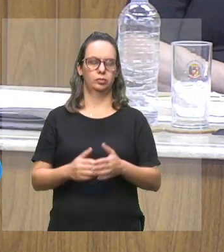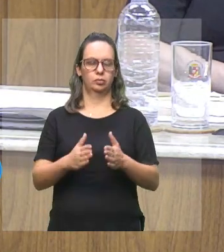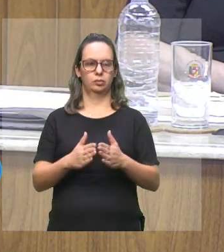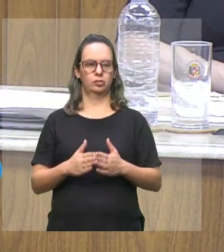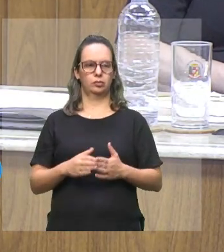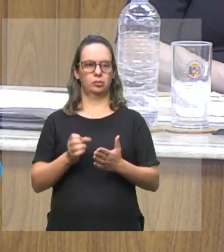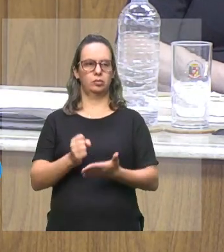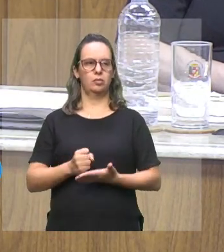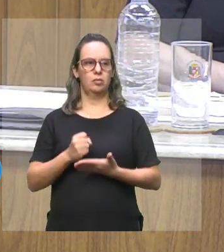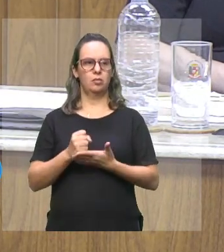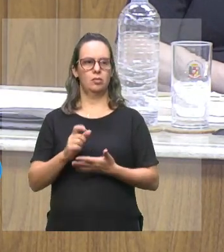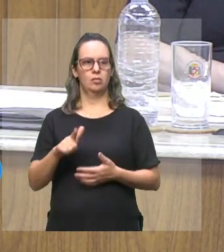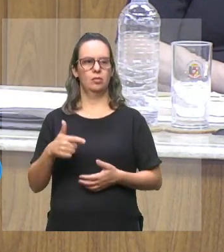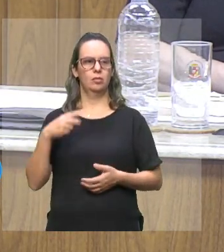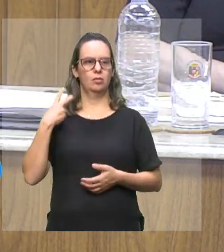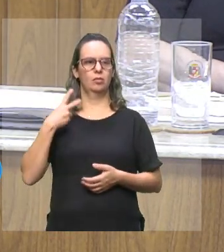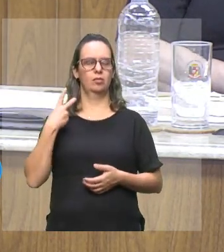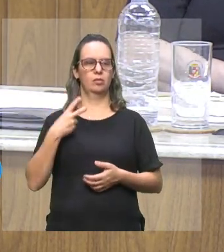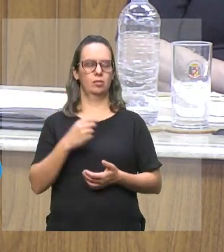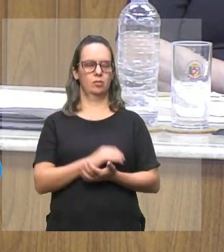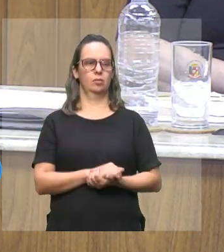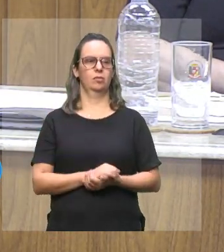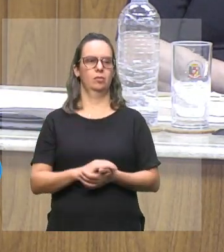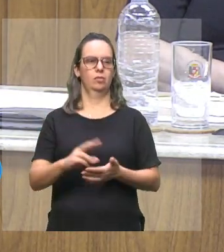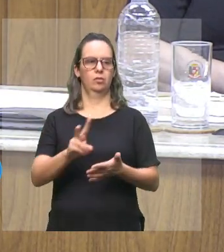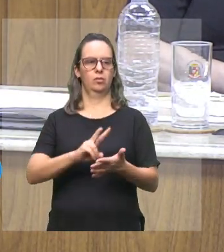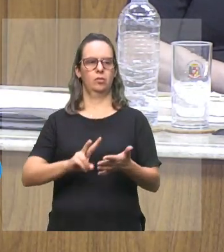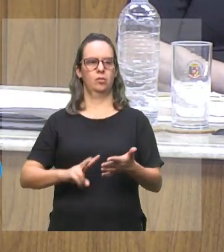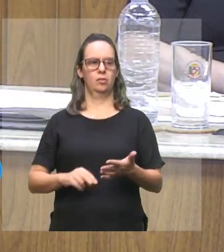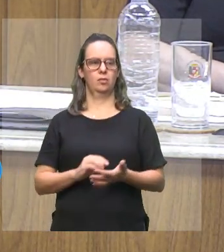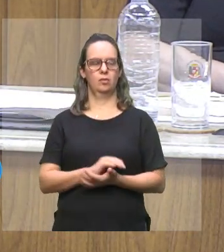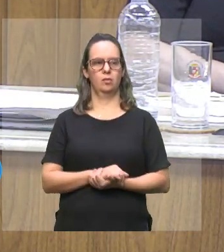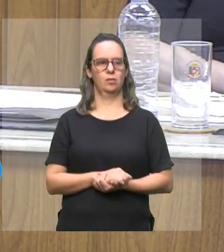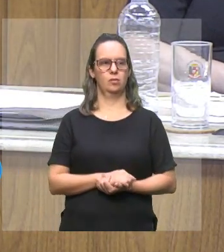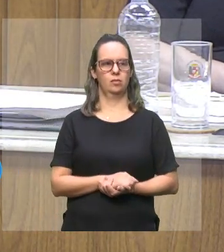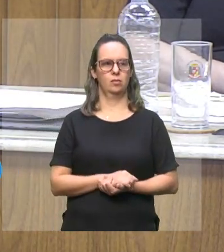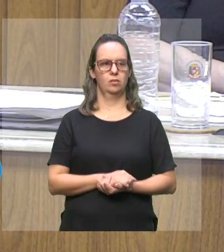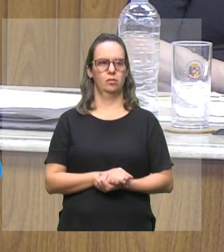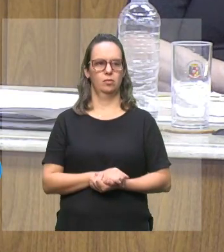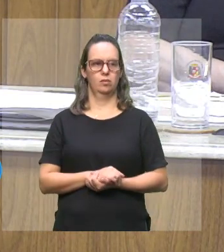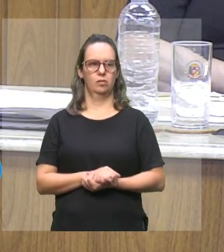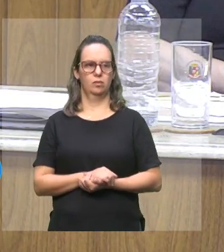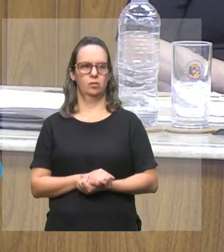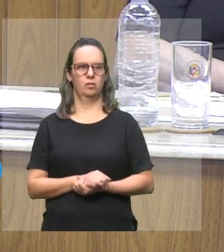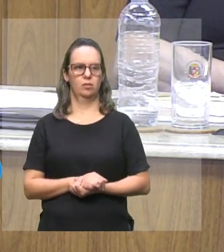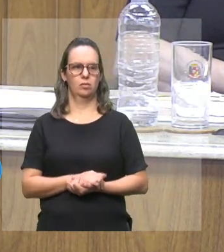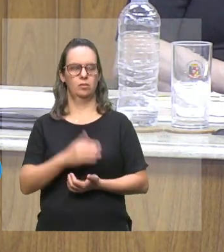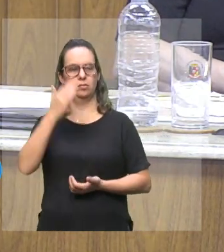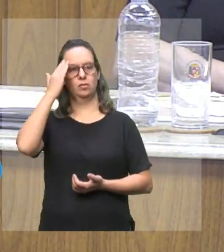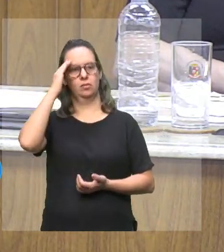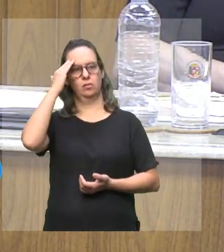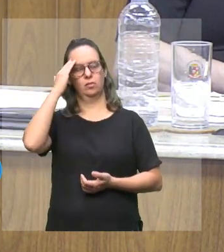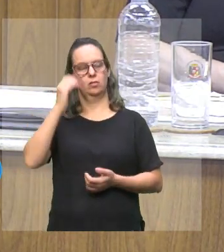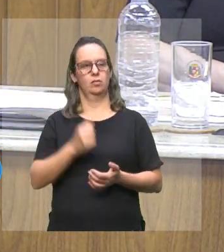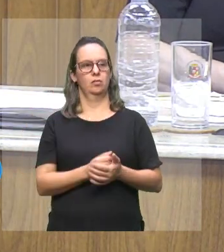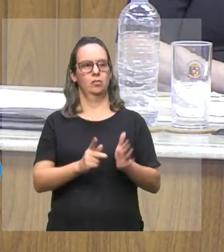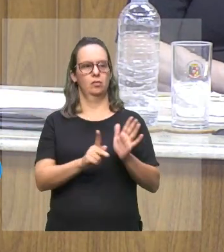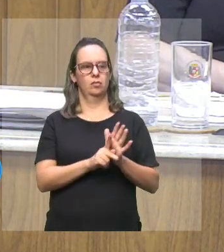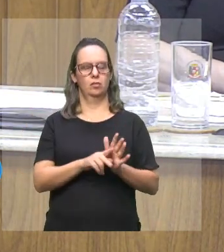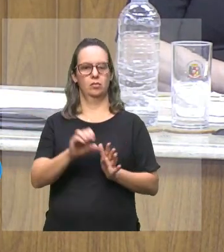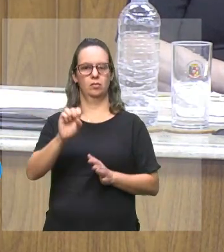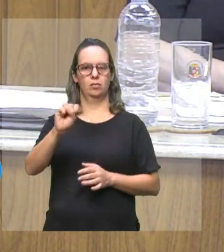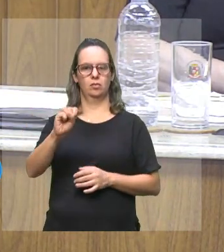nobres pares. Eu gostaria de ler aqui um julgado, né, um entendimento do próprio Tribunal de